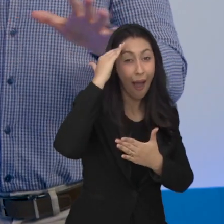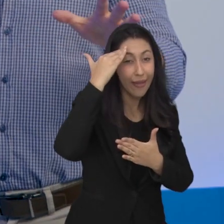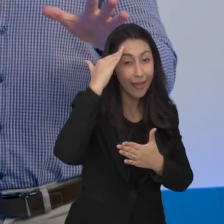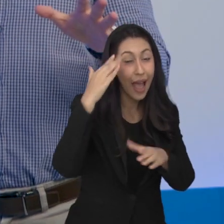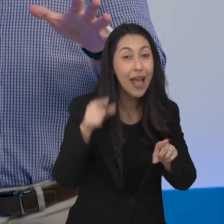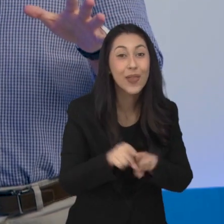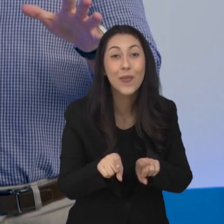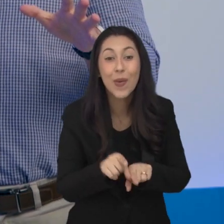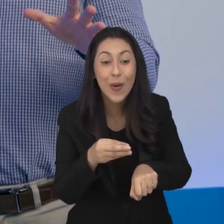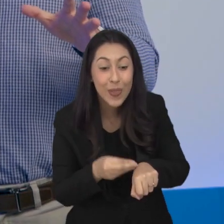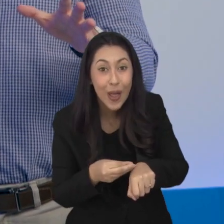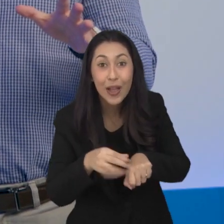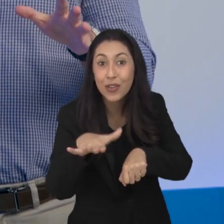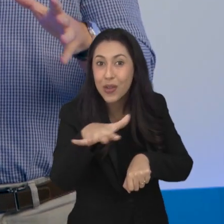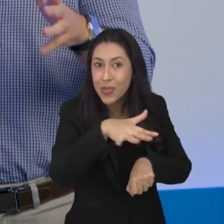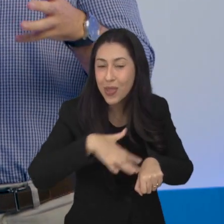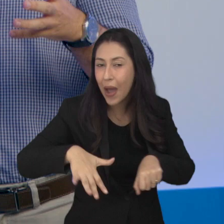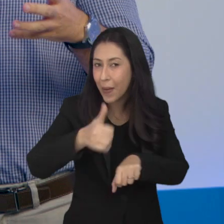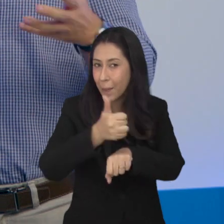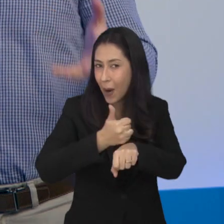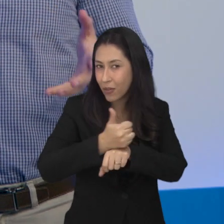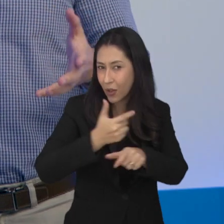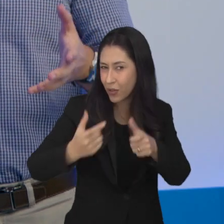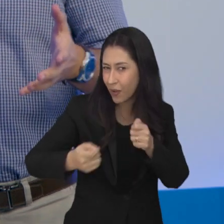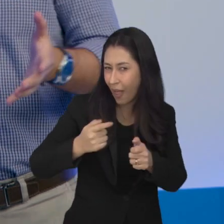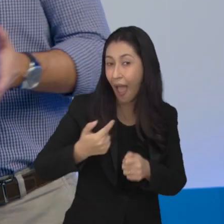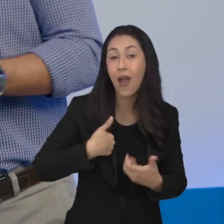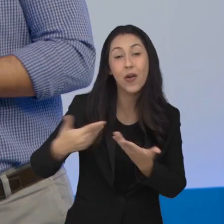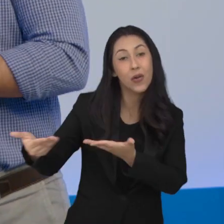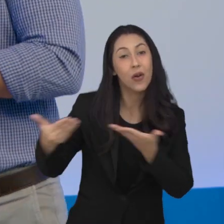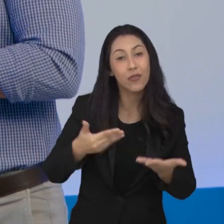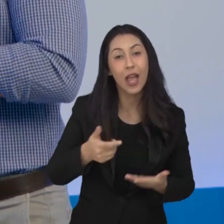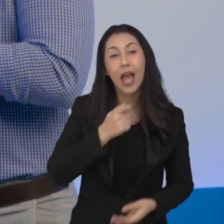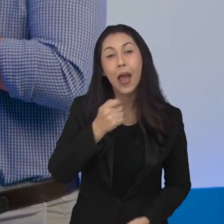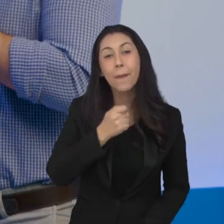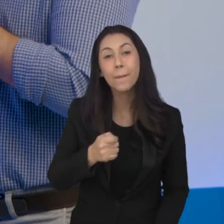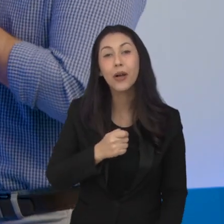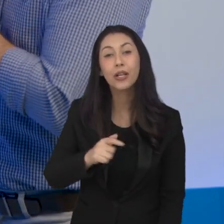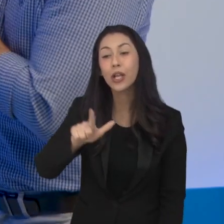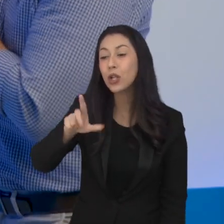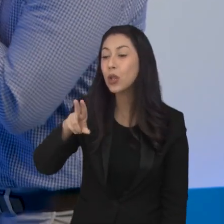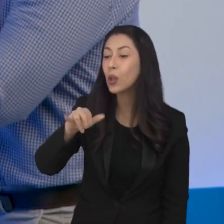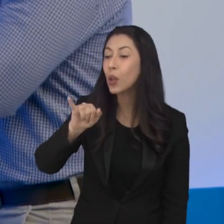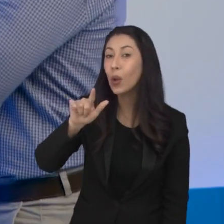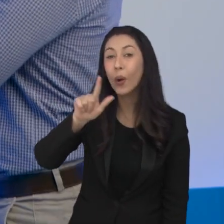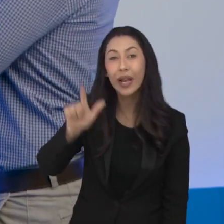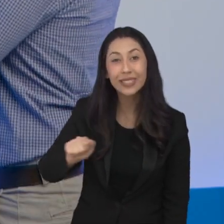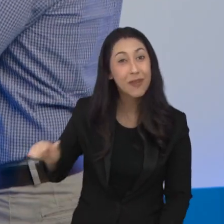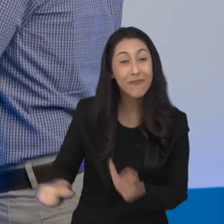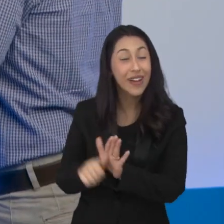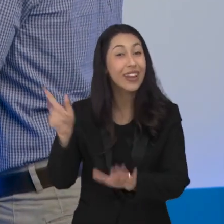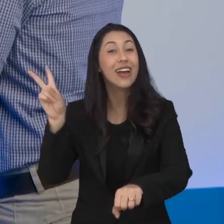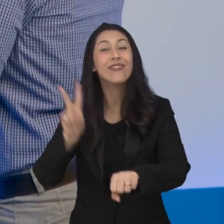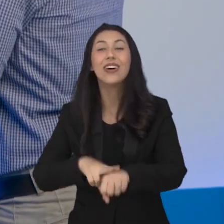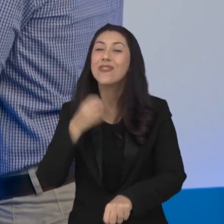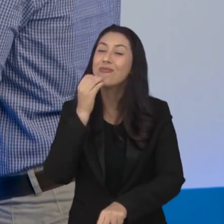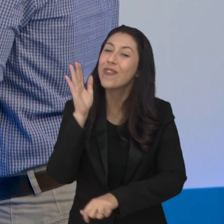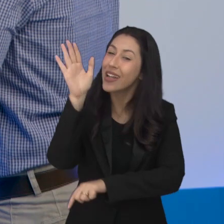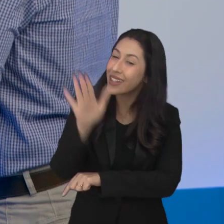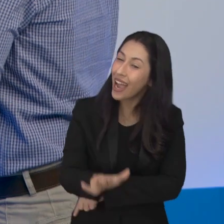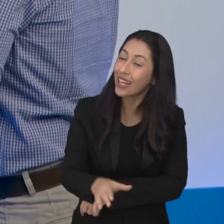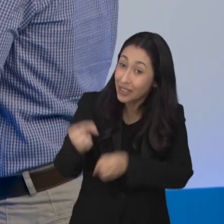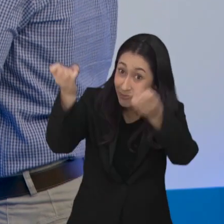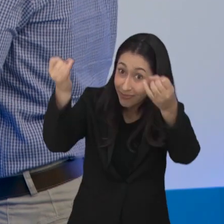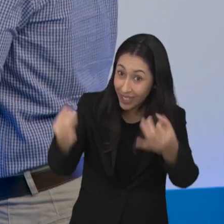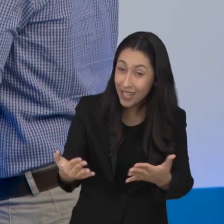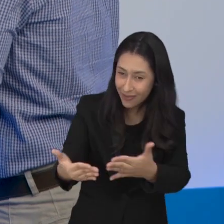esse panorama e também dar dicas sobre o mundo profissional dos games, eu chamo agora a repórter Luísa Minas, que estreia aqui no Boletim. Luísa, boa tarde,